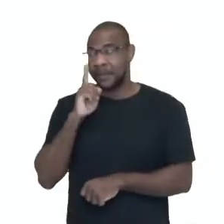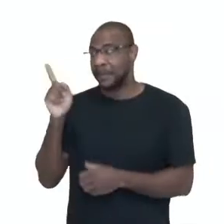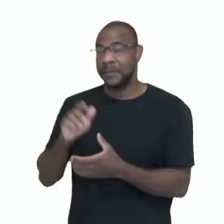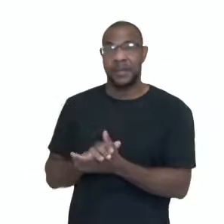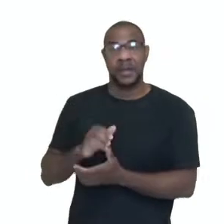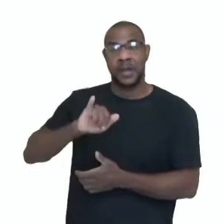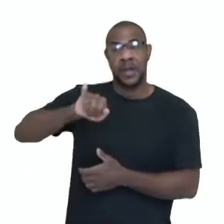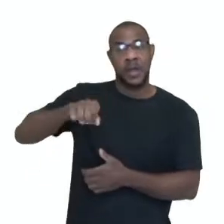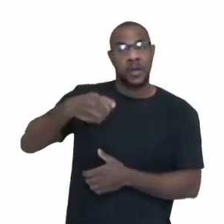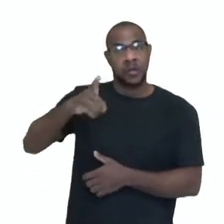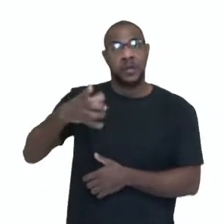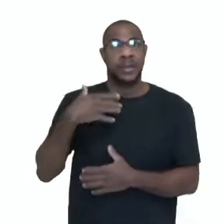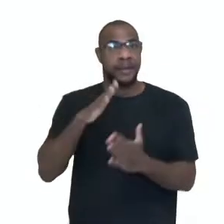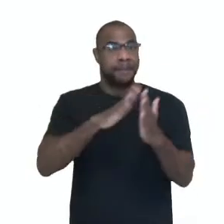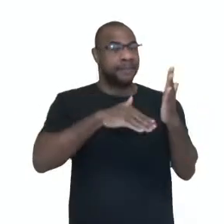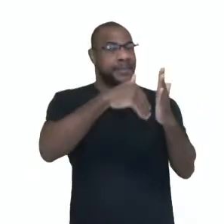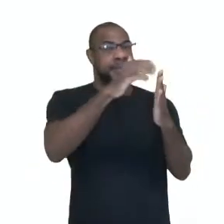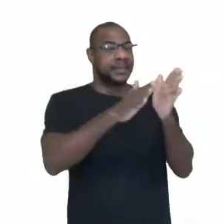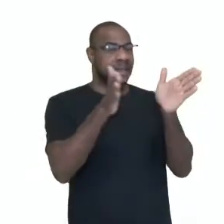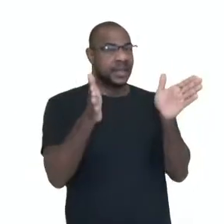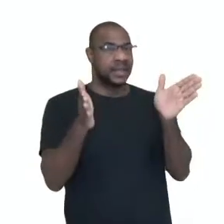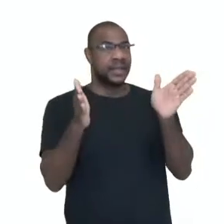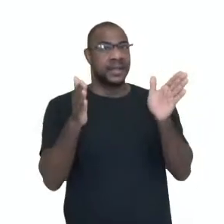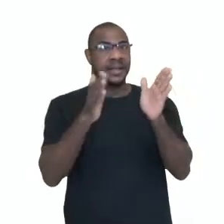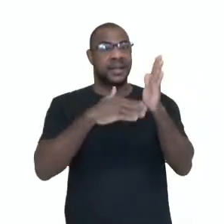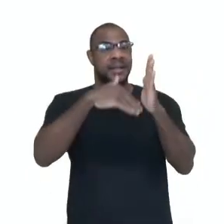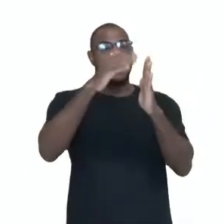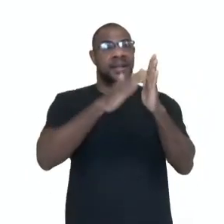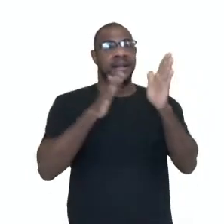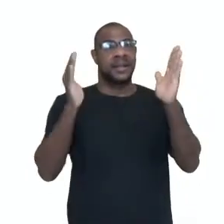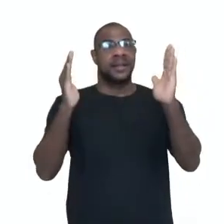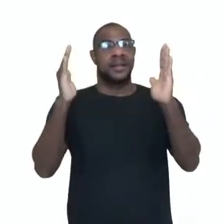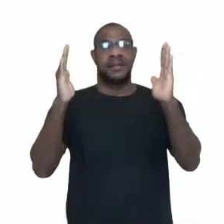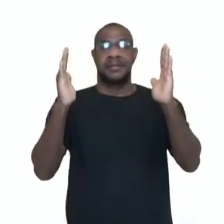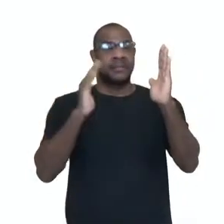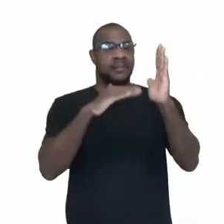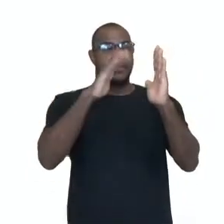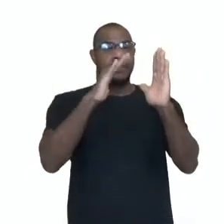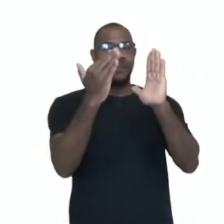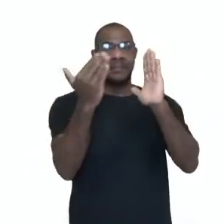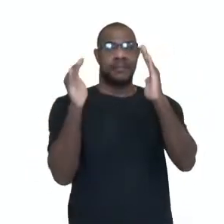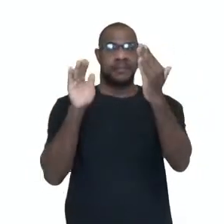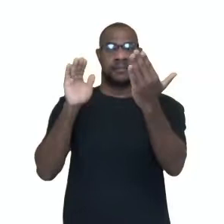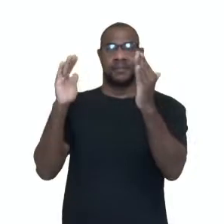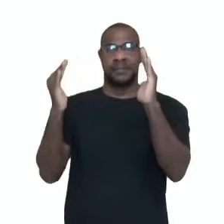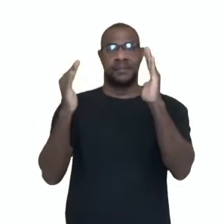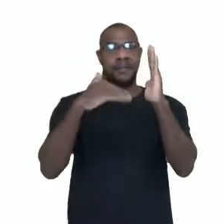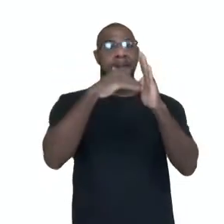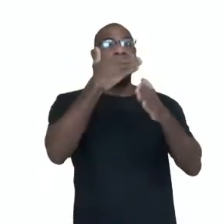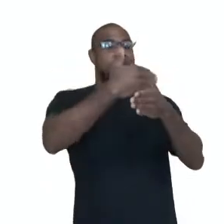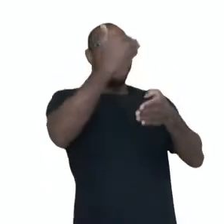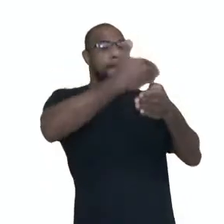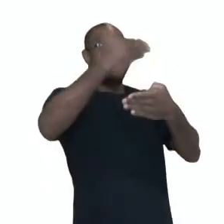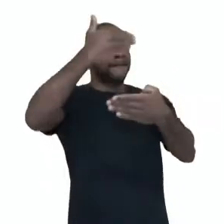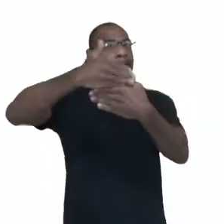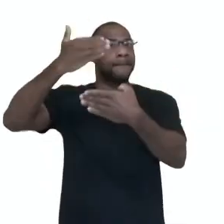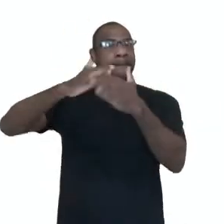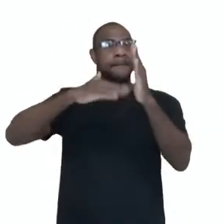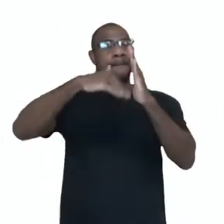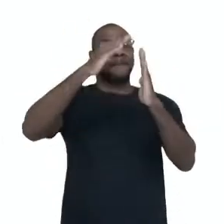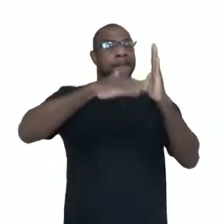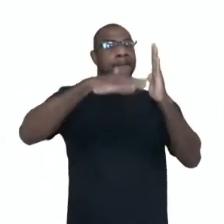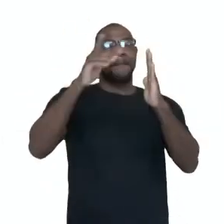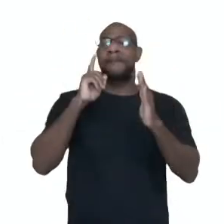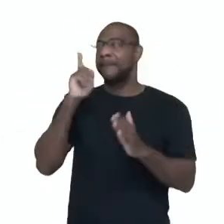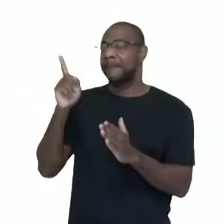João quer pintar as 4 paredes e o teto de uma sala com as dimensões da figura a seguir. Está aqui a nossa figura. Sabendo